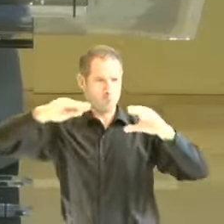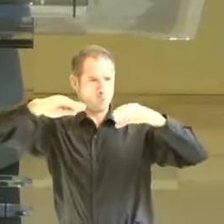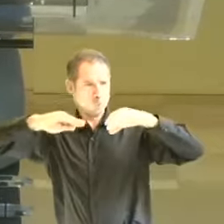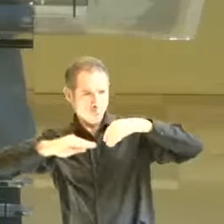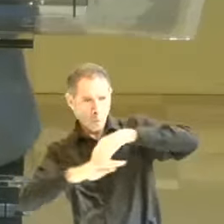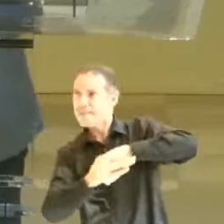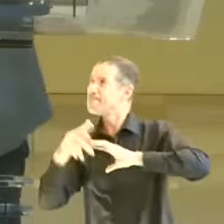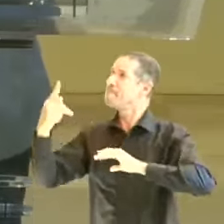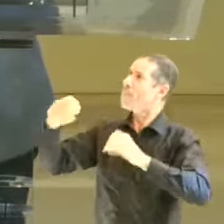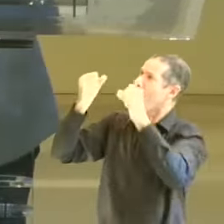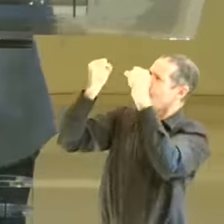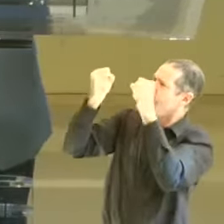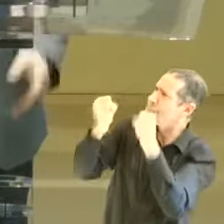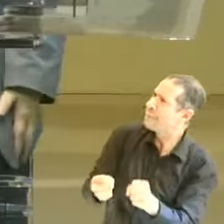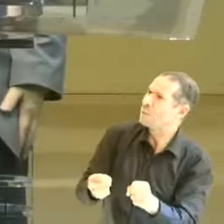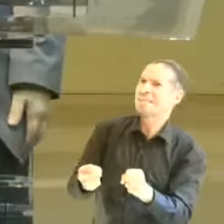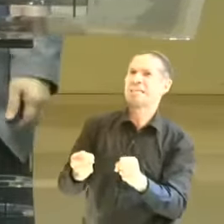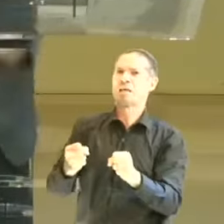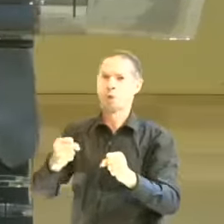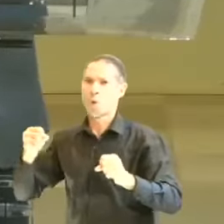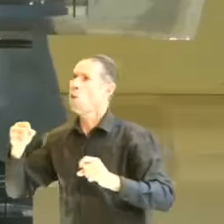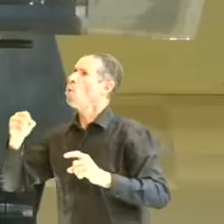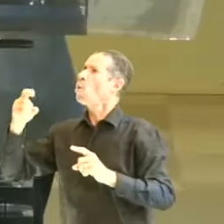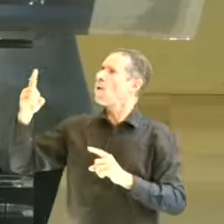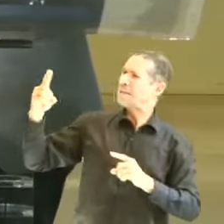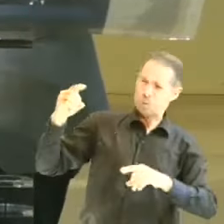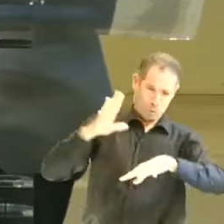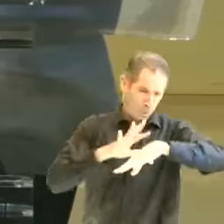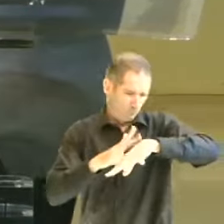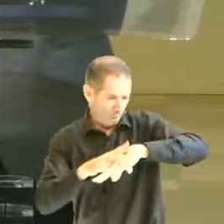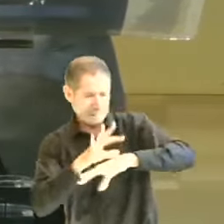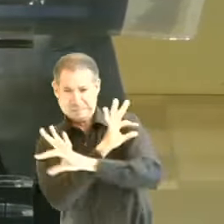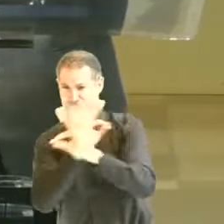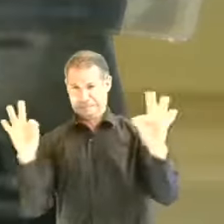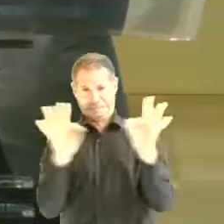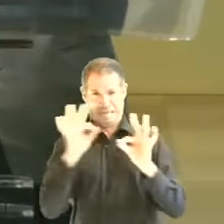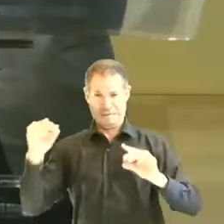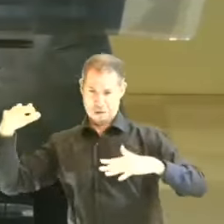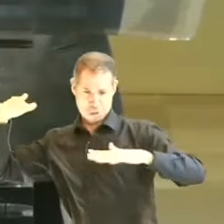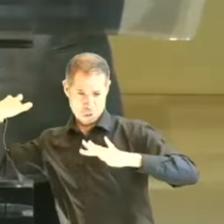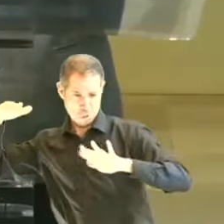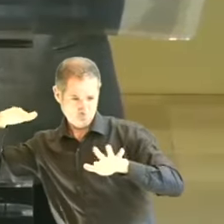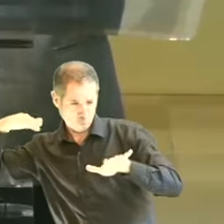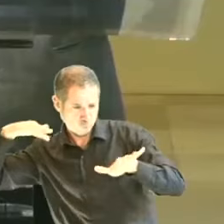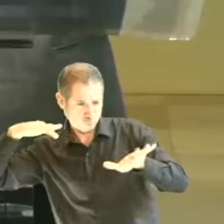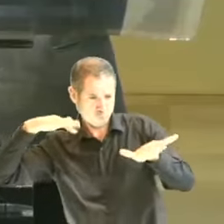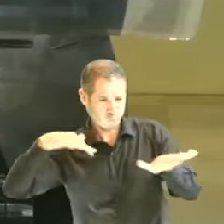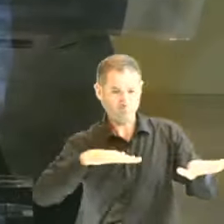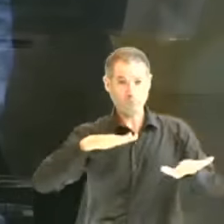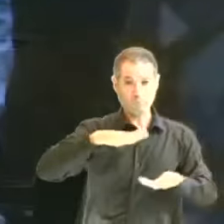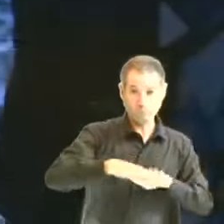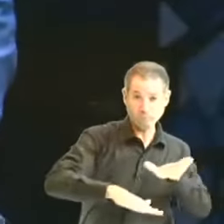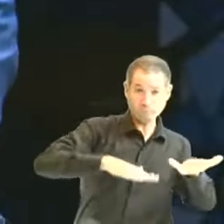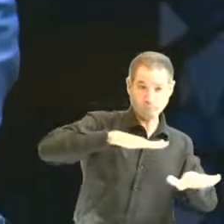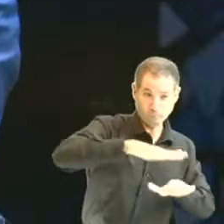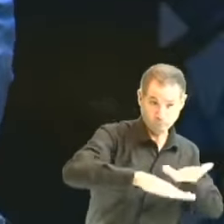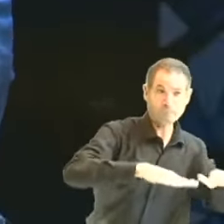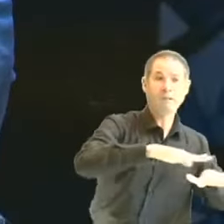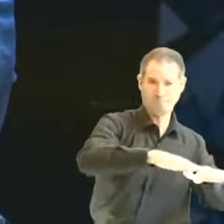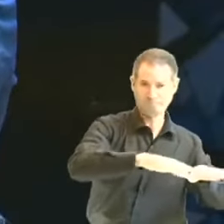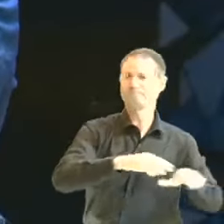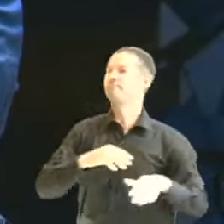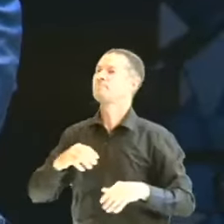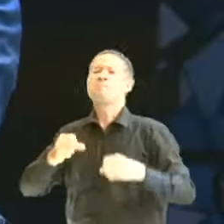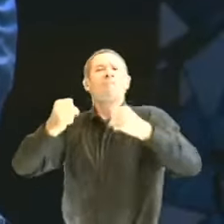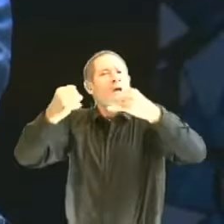seu poder, pragas iam adiante dele, doenças terríveis seguiam os seus passos. E aqui ele está